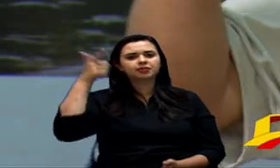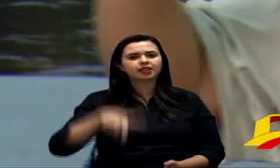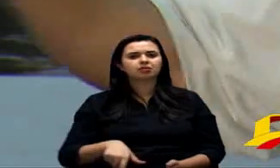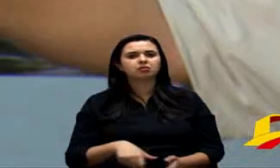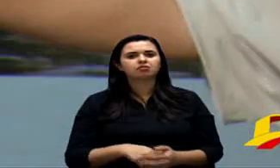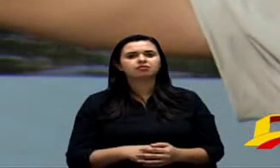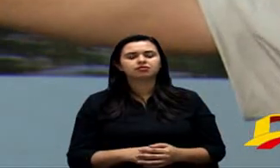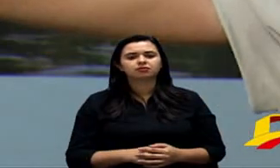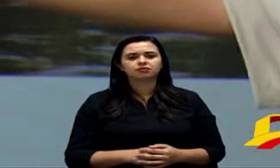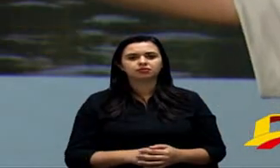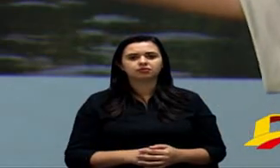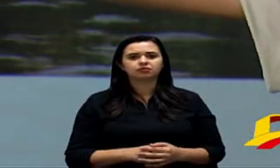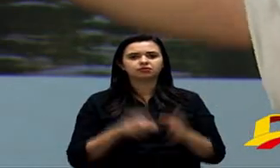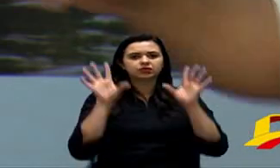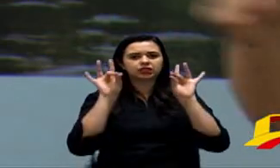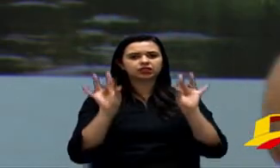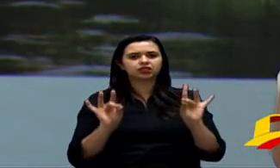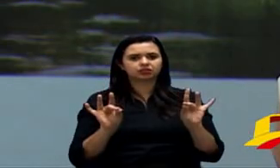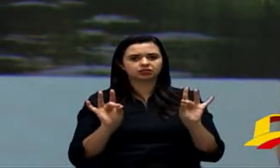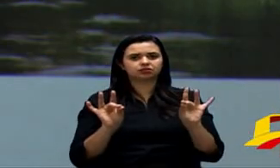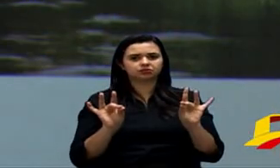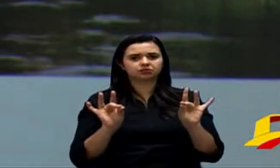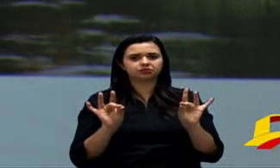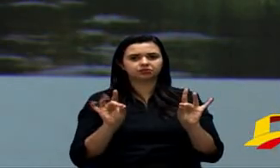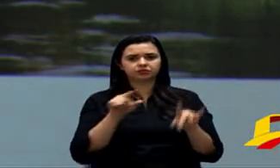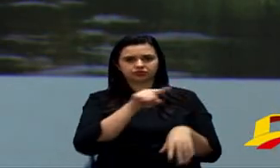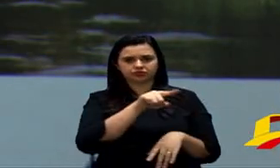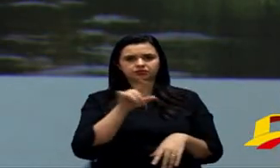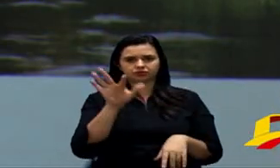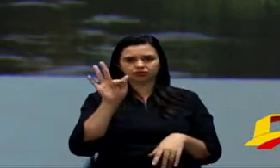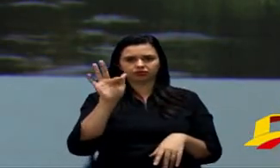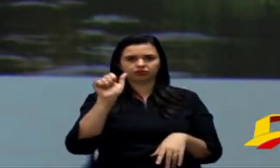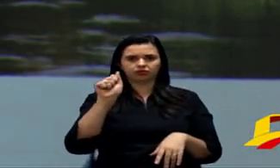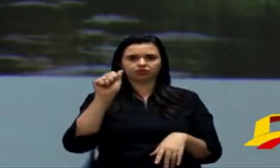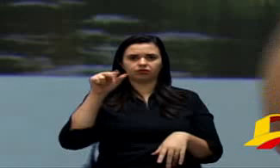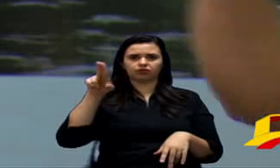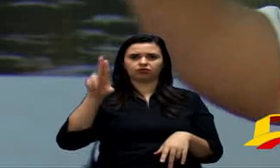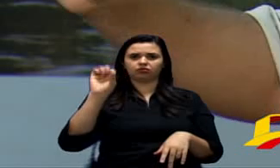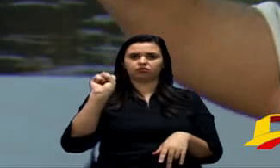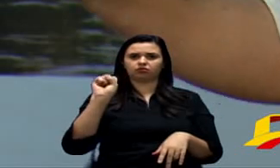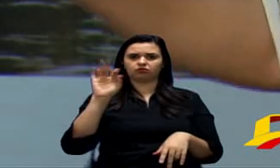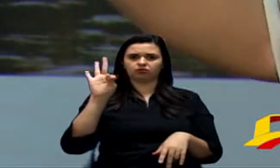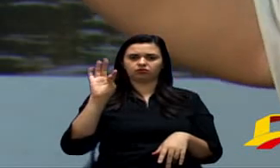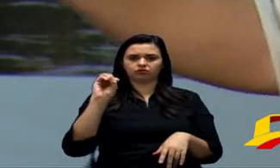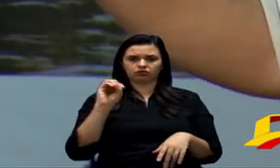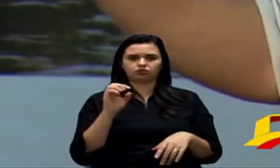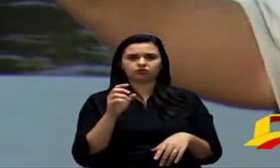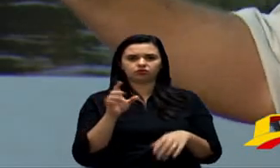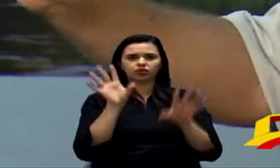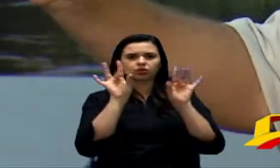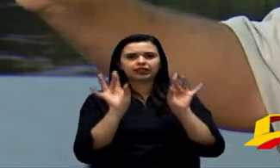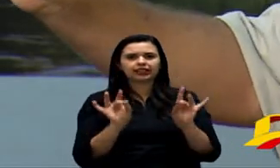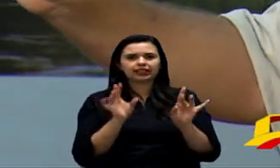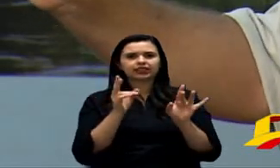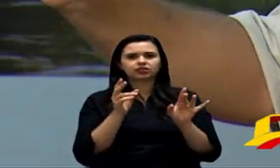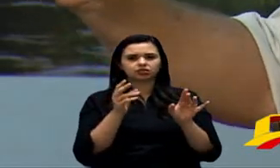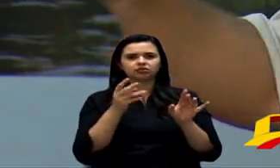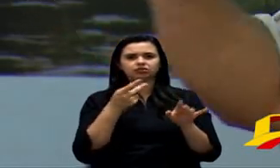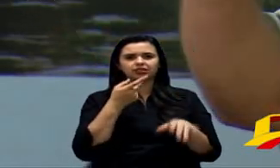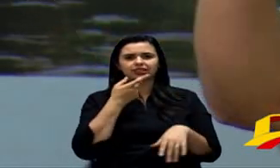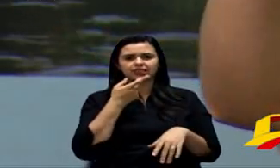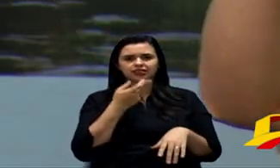Pessoal, mais um detalhe, Fausto. Fausto, você que está atualmente presidindo a sessão, mais um detalhe que eu gostaria de citar aqui,